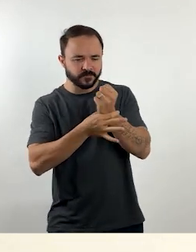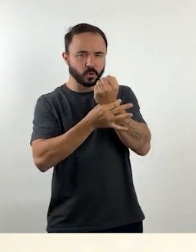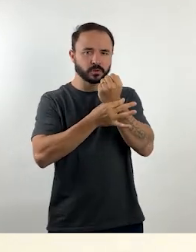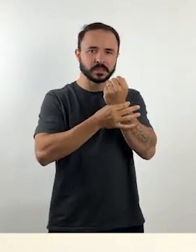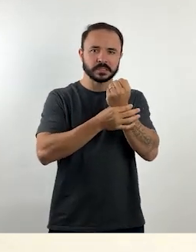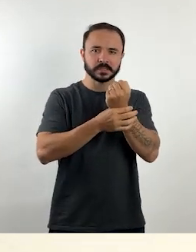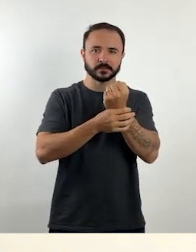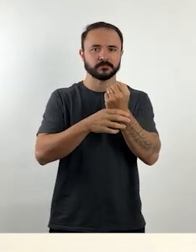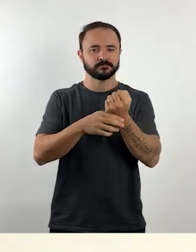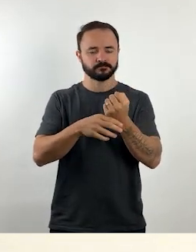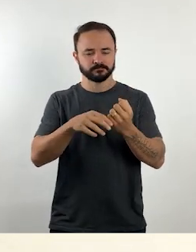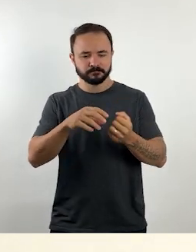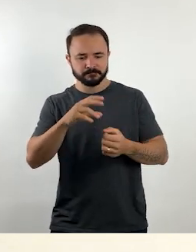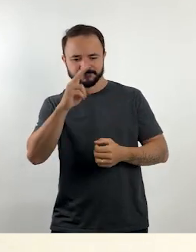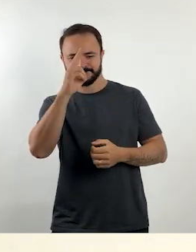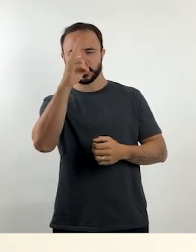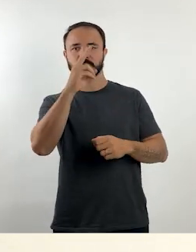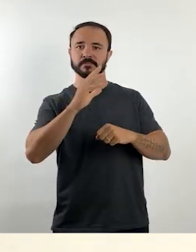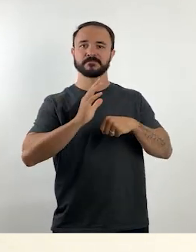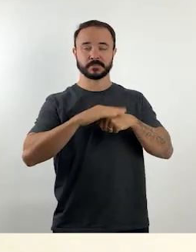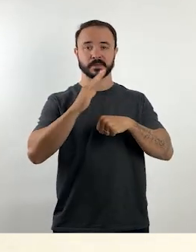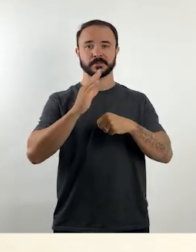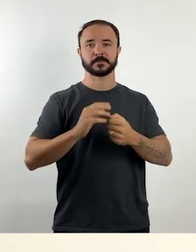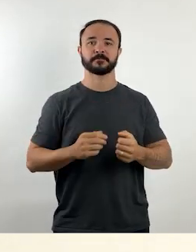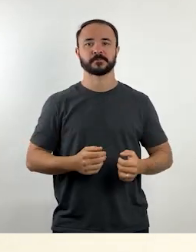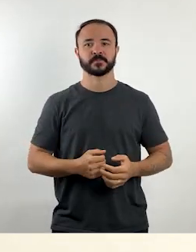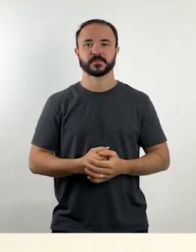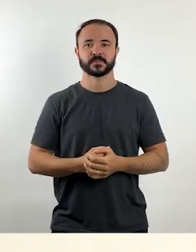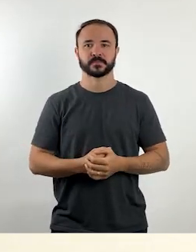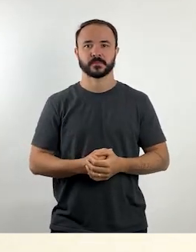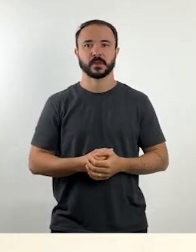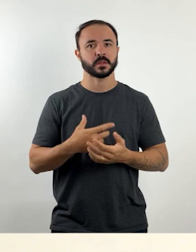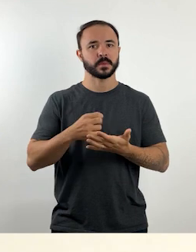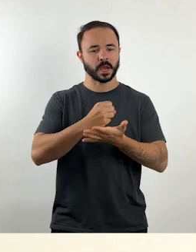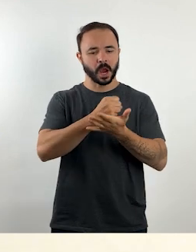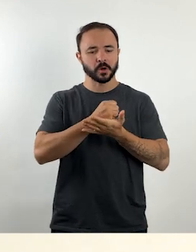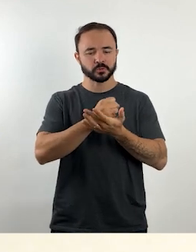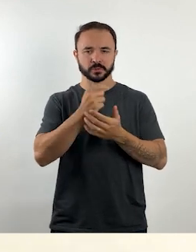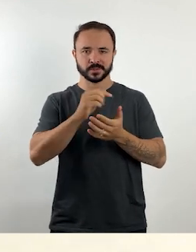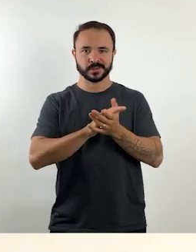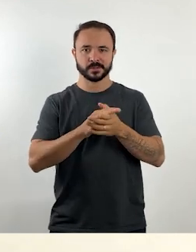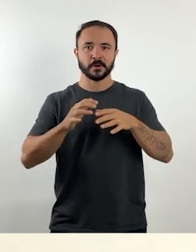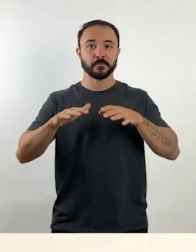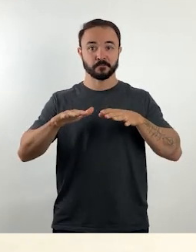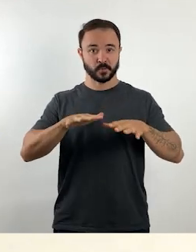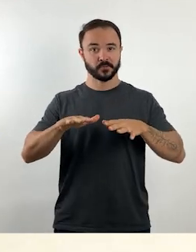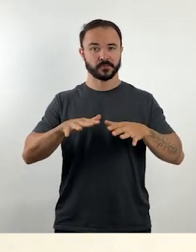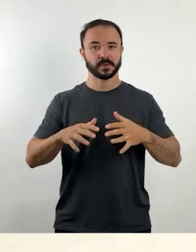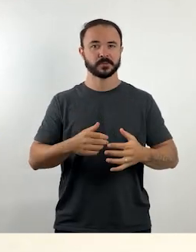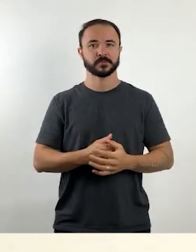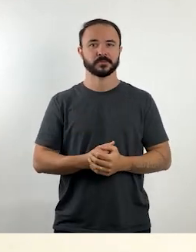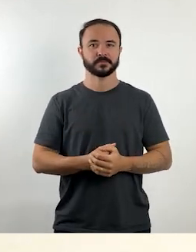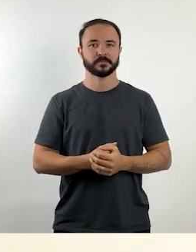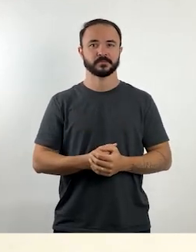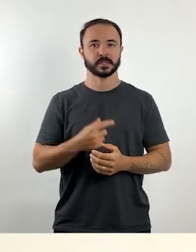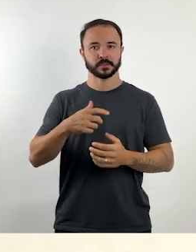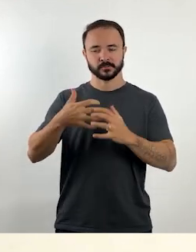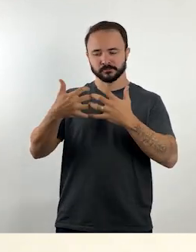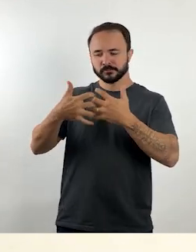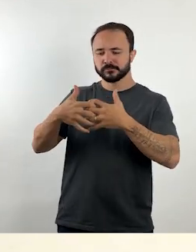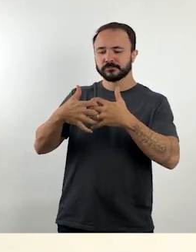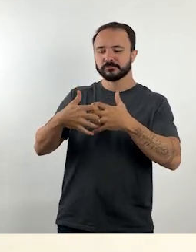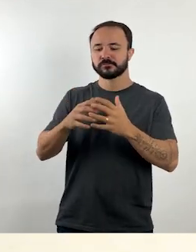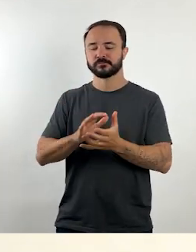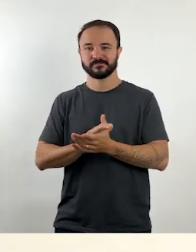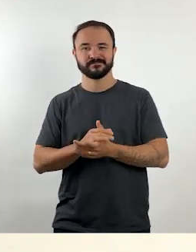fortalecer o meu movimento e ao mesmo tempo vai deixar com que o meu movimento, na hora que o robô estiver em